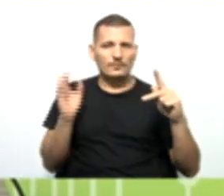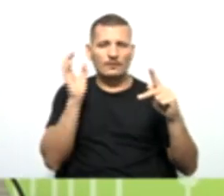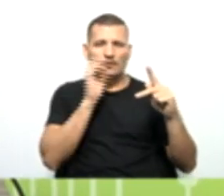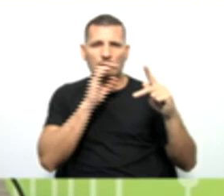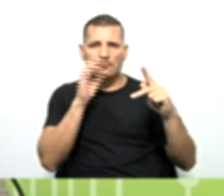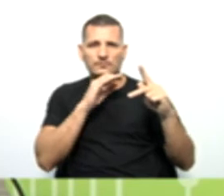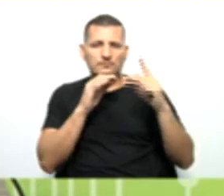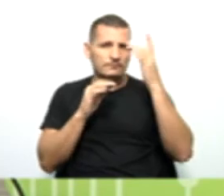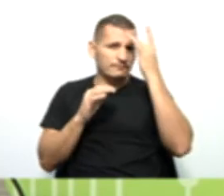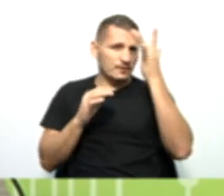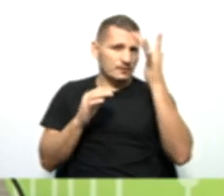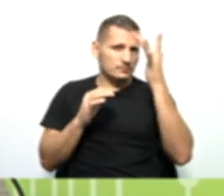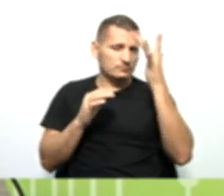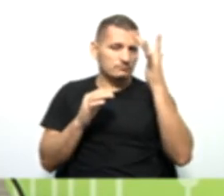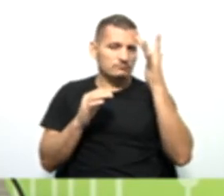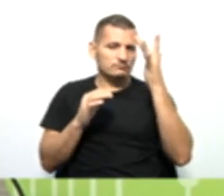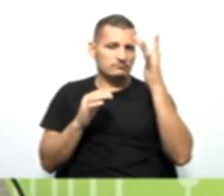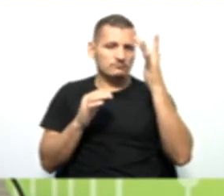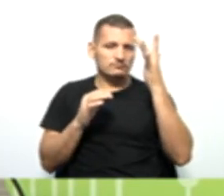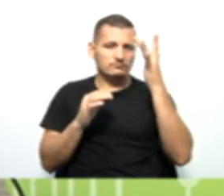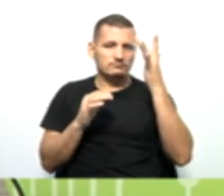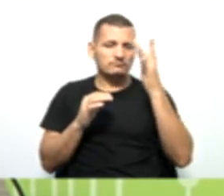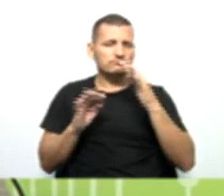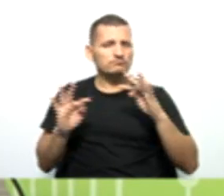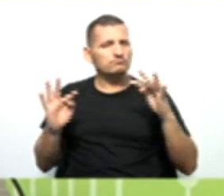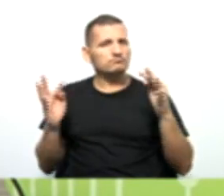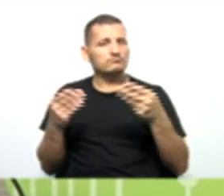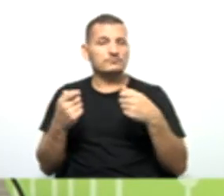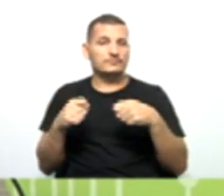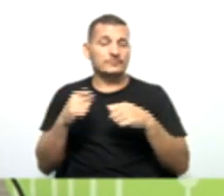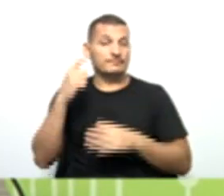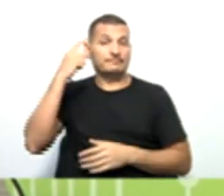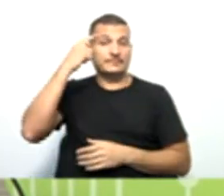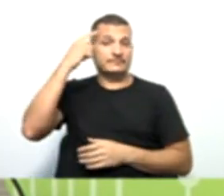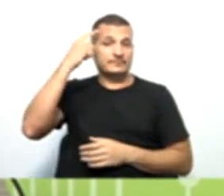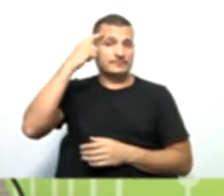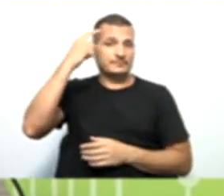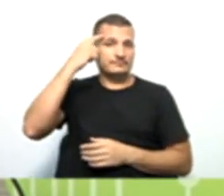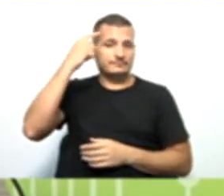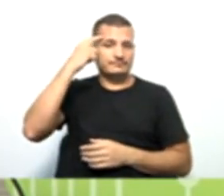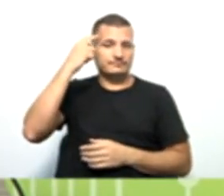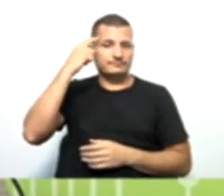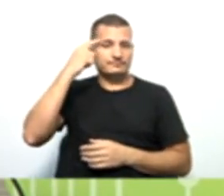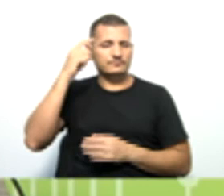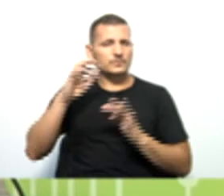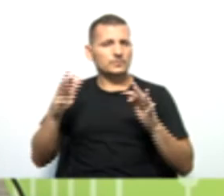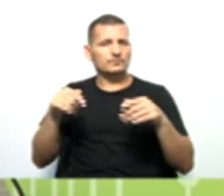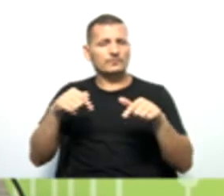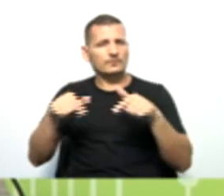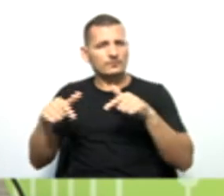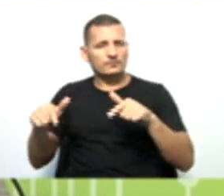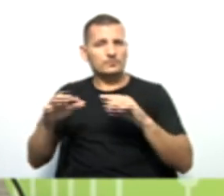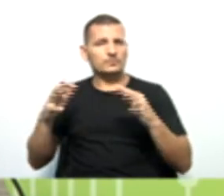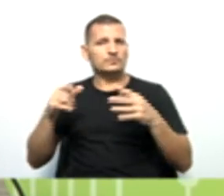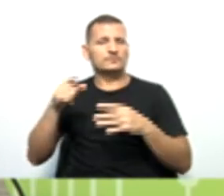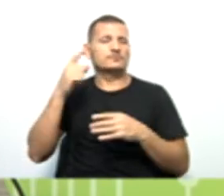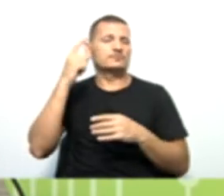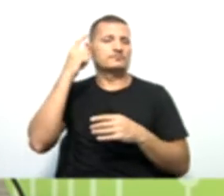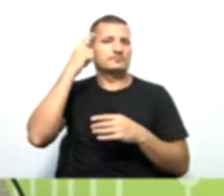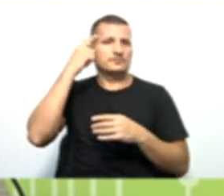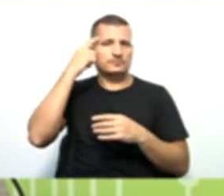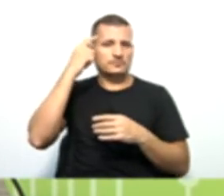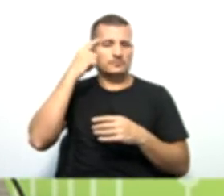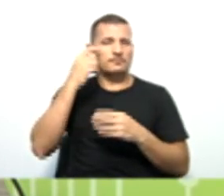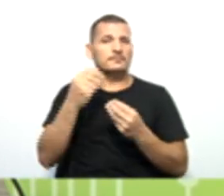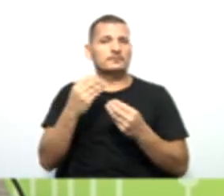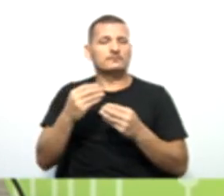rápida, fácil, eficiente? Tudo isso tem que ser levado em consideração, todas essas tarefas, todas essas expectativas, para quê? Para